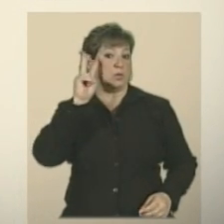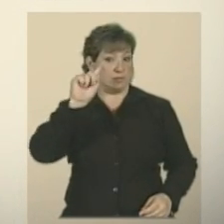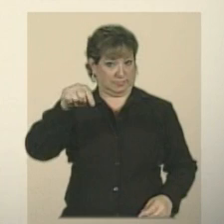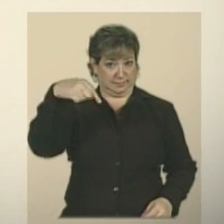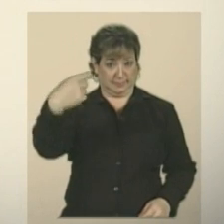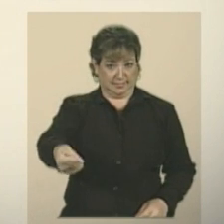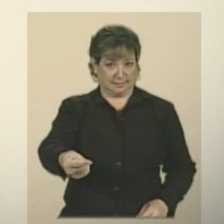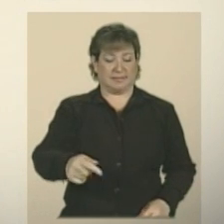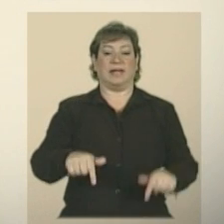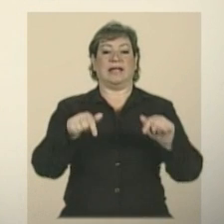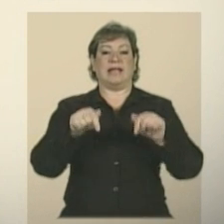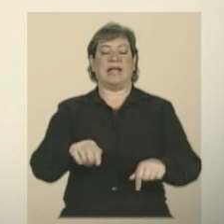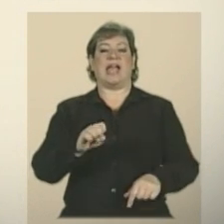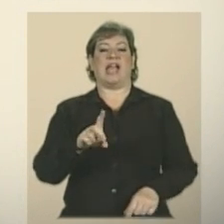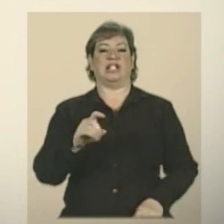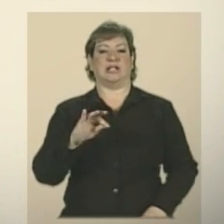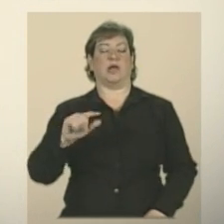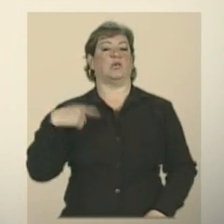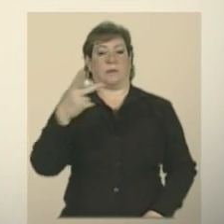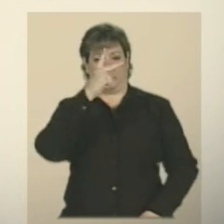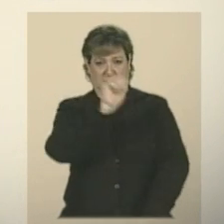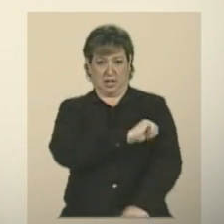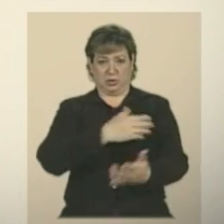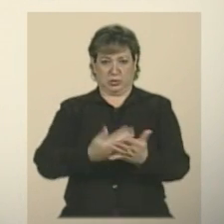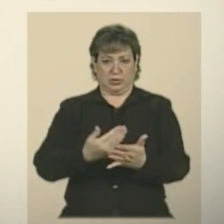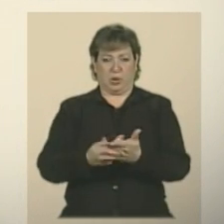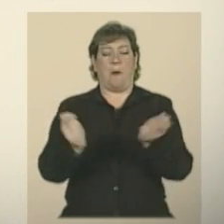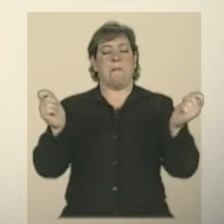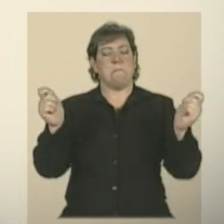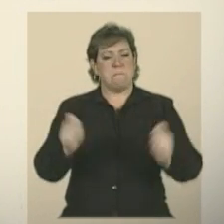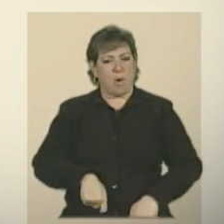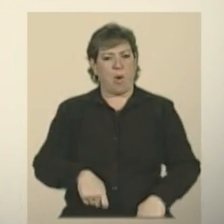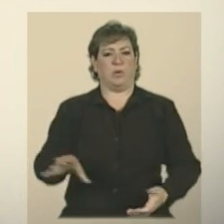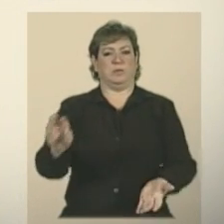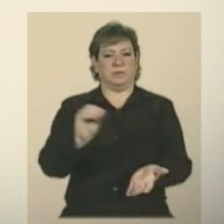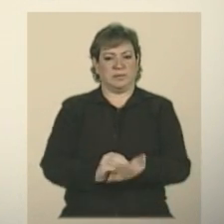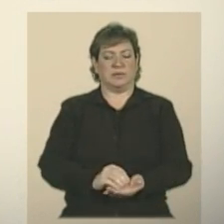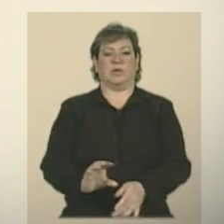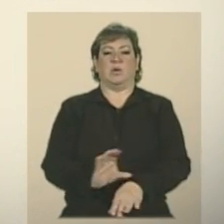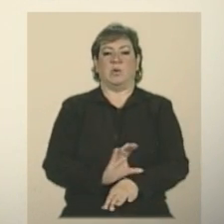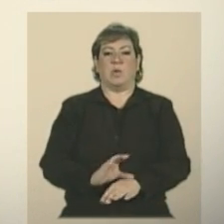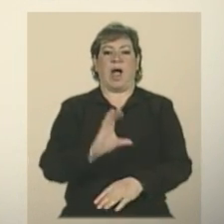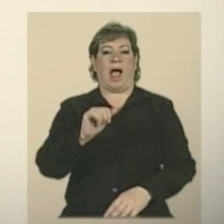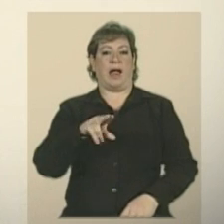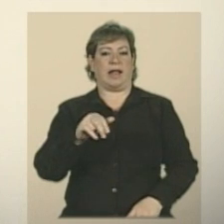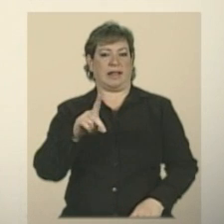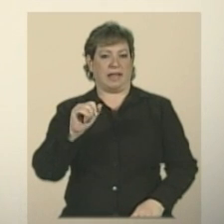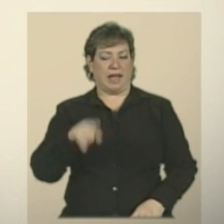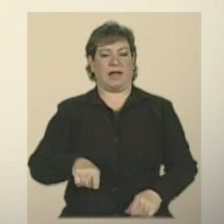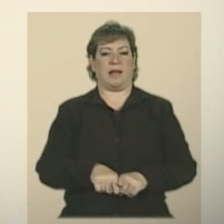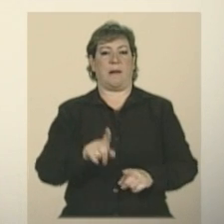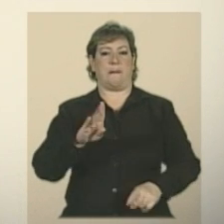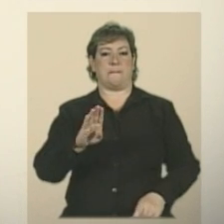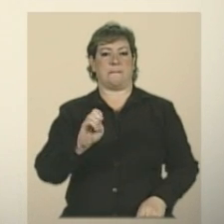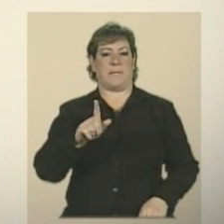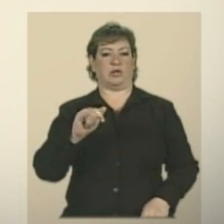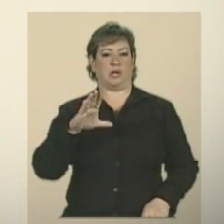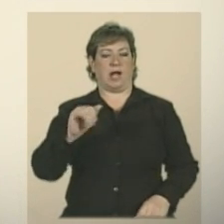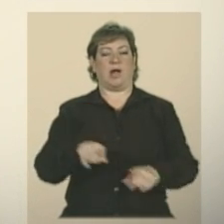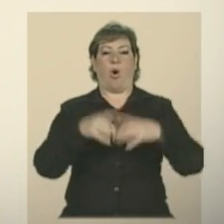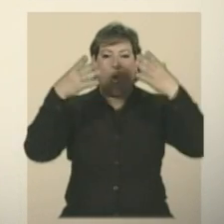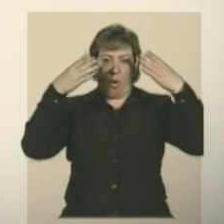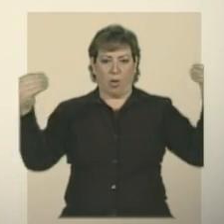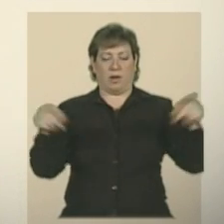abril. Neste edital, os estudantes poderão se inscrever para cursos no Canadá, na Bélgica, na Holanda, em Portugal e